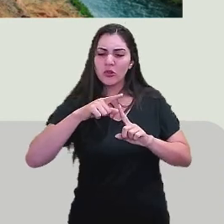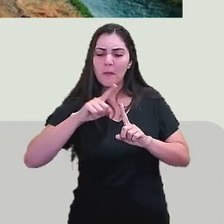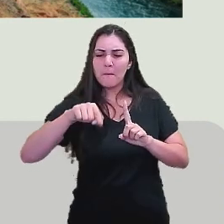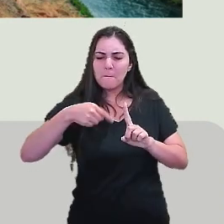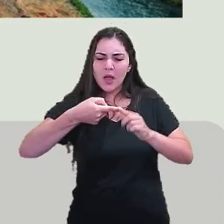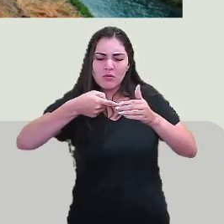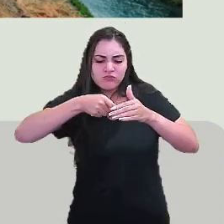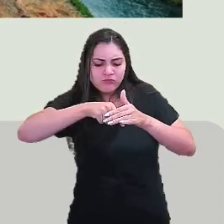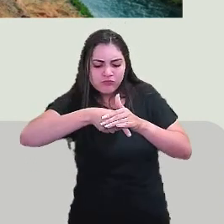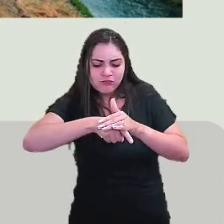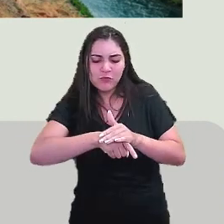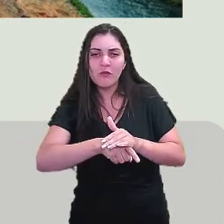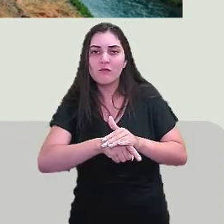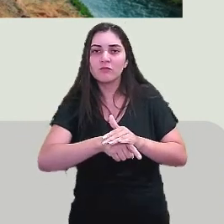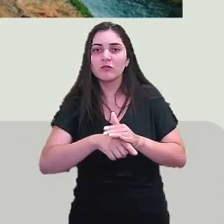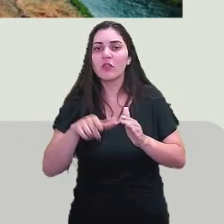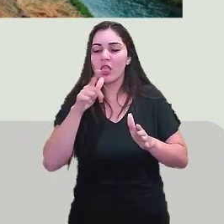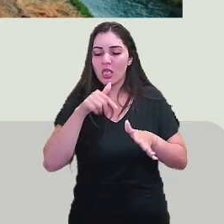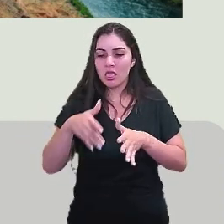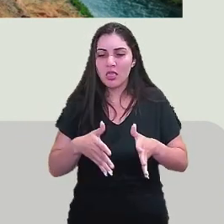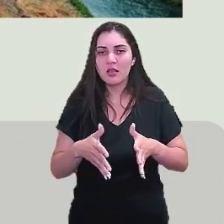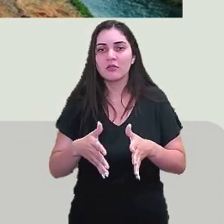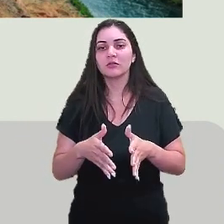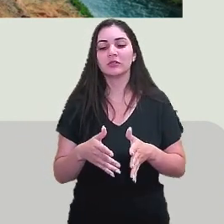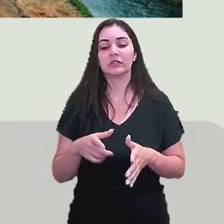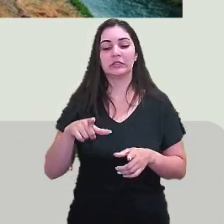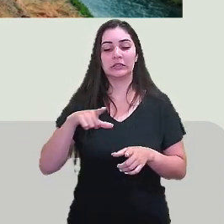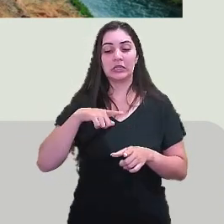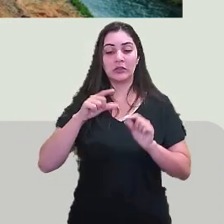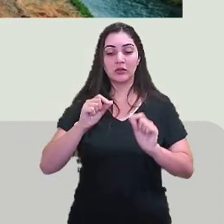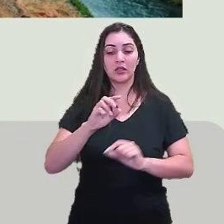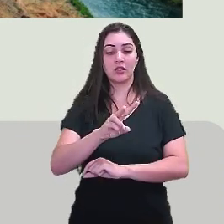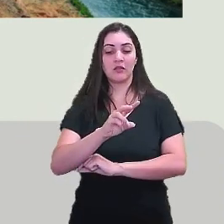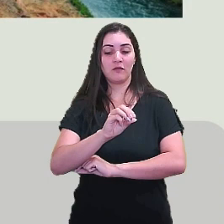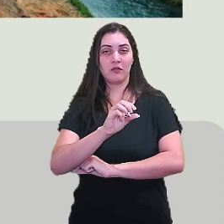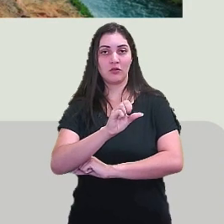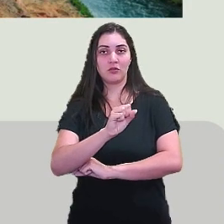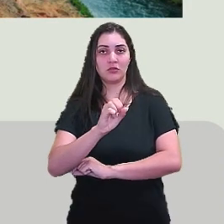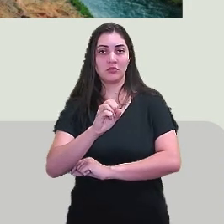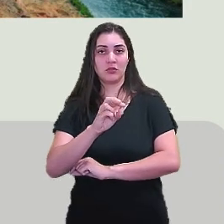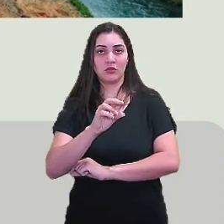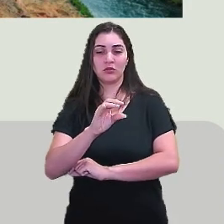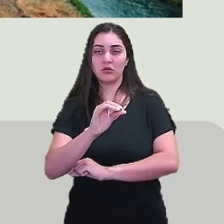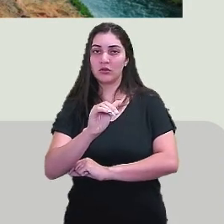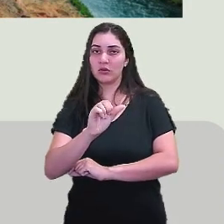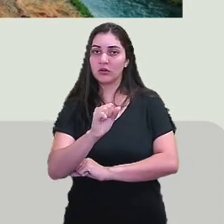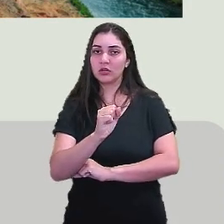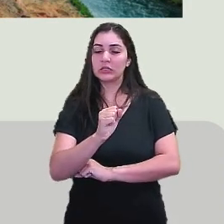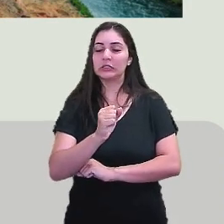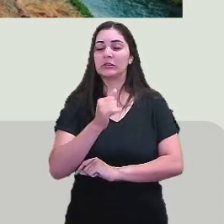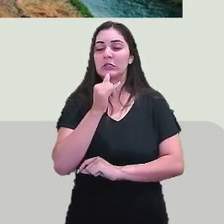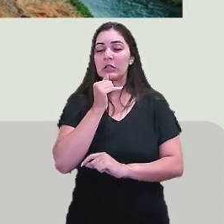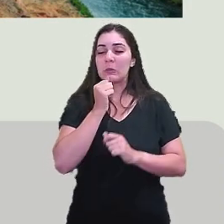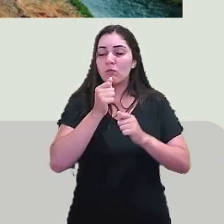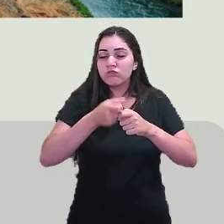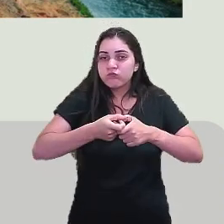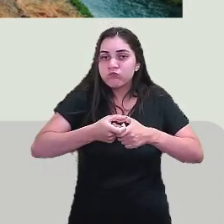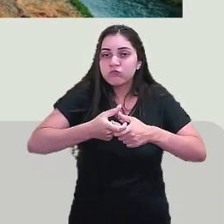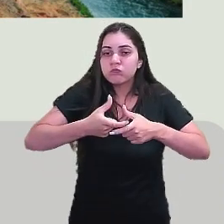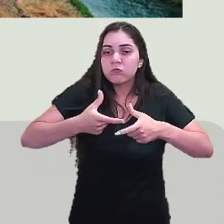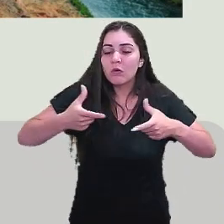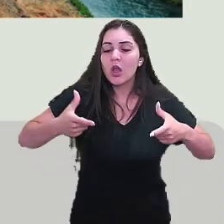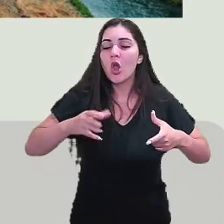profundas. E vossorocas, quando a erosão é muito grande ou quando ela atinge o